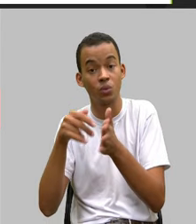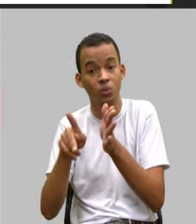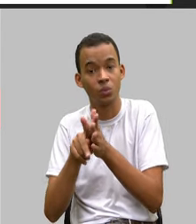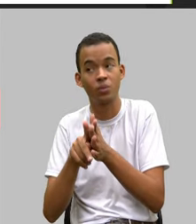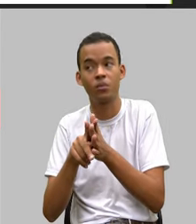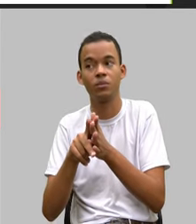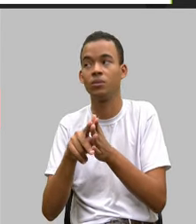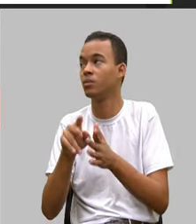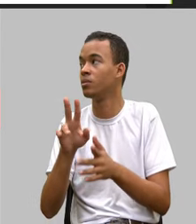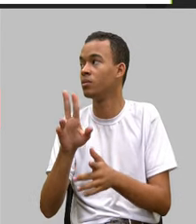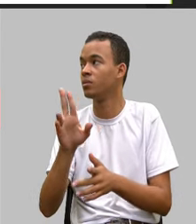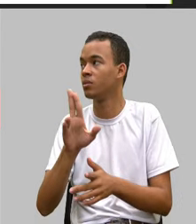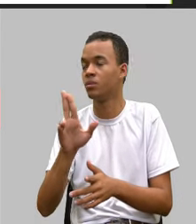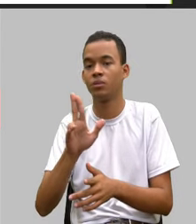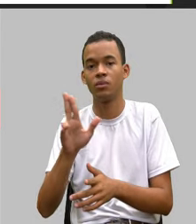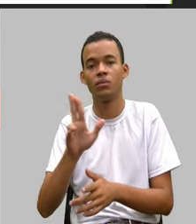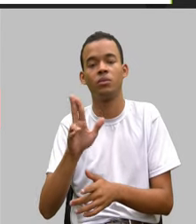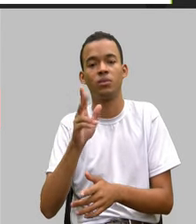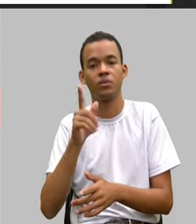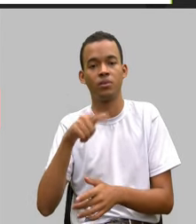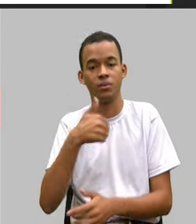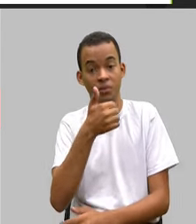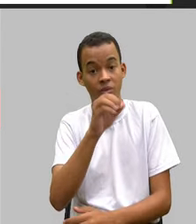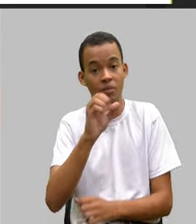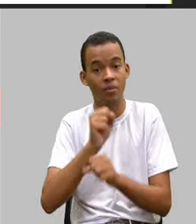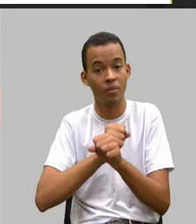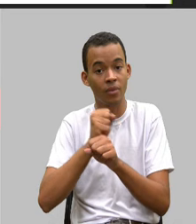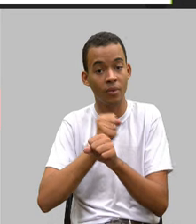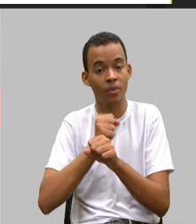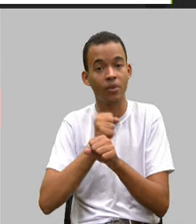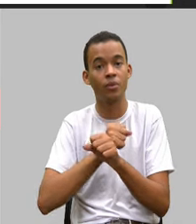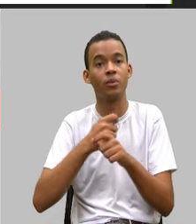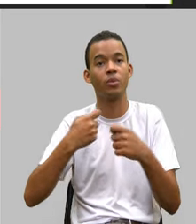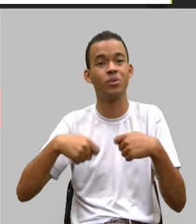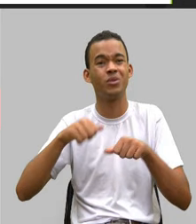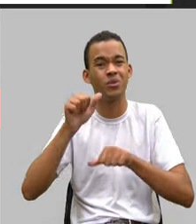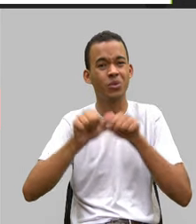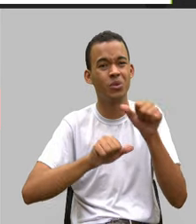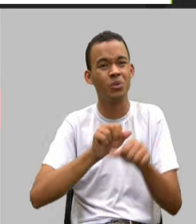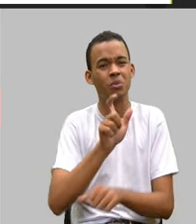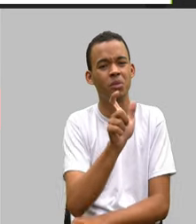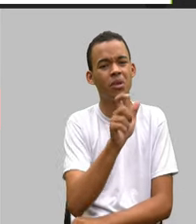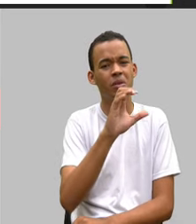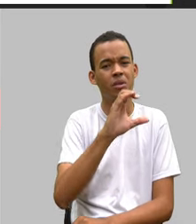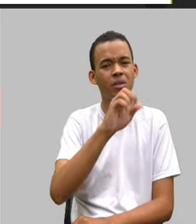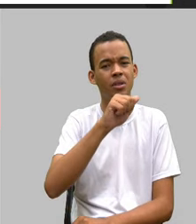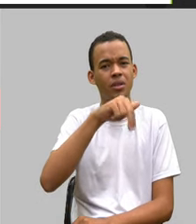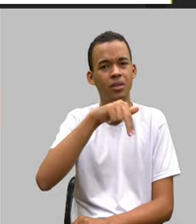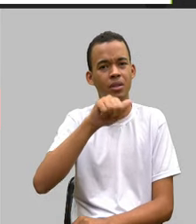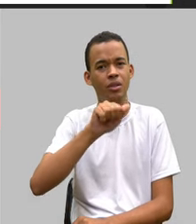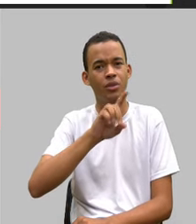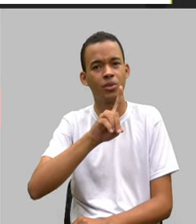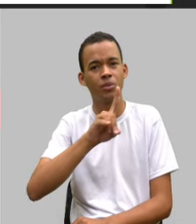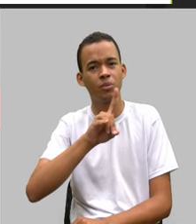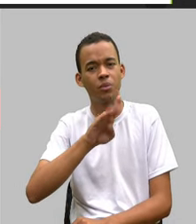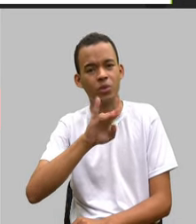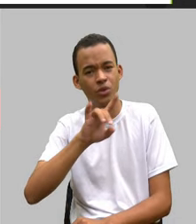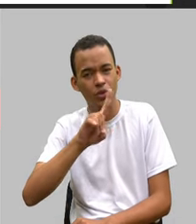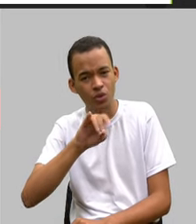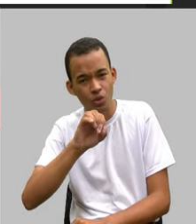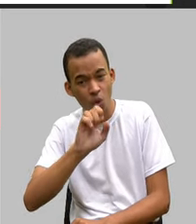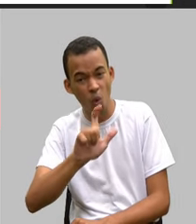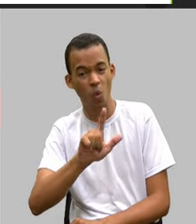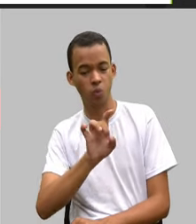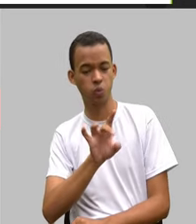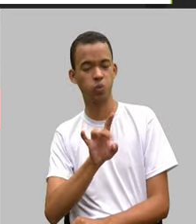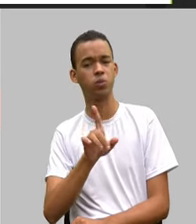isso 10 anos nós precisamos mudar isso canabidiol é um excelente componente mas a planta tem outros e esses resultados